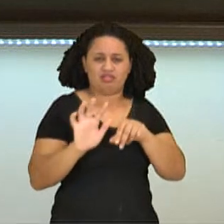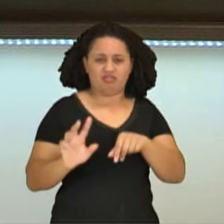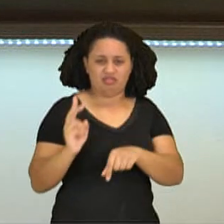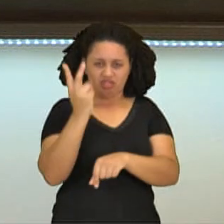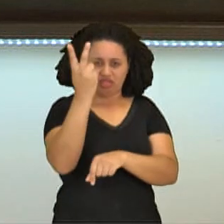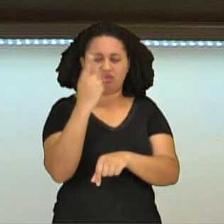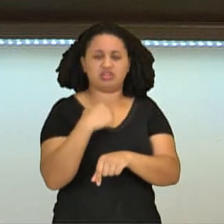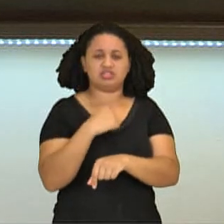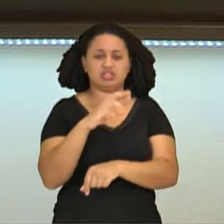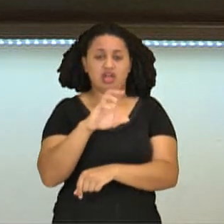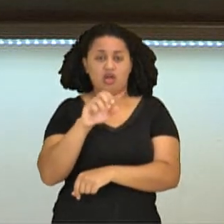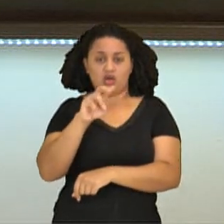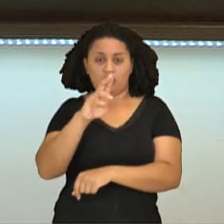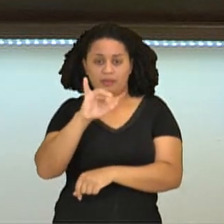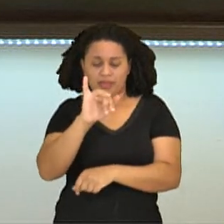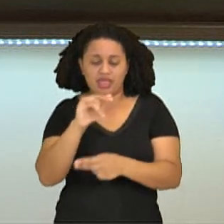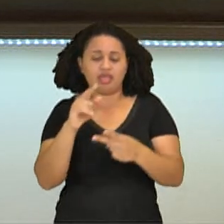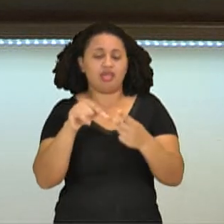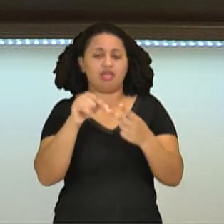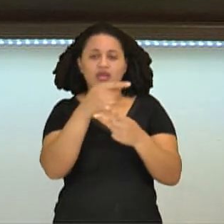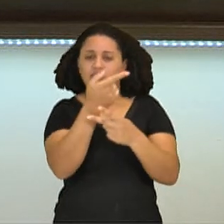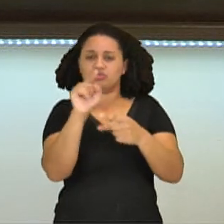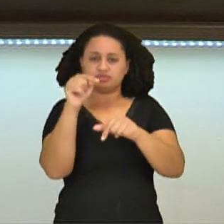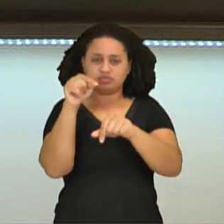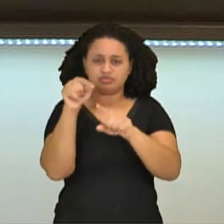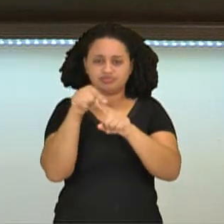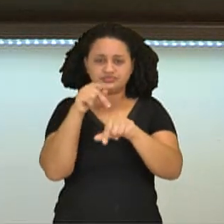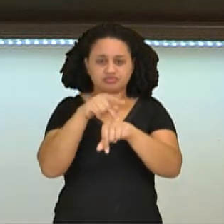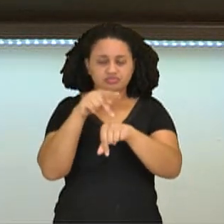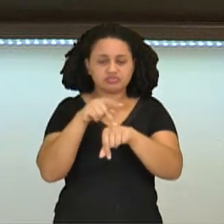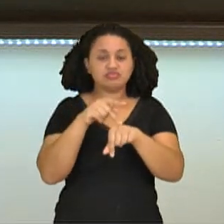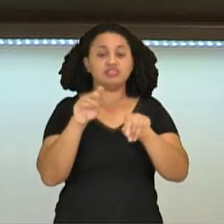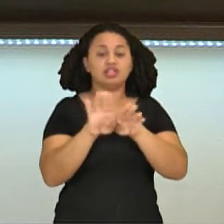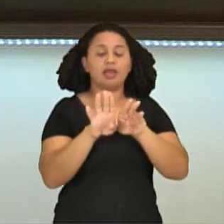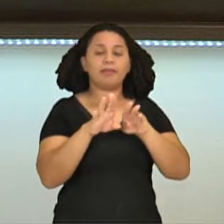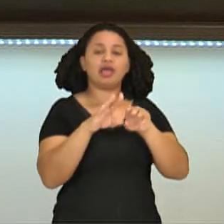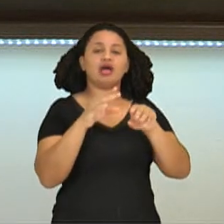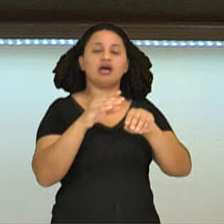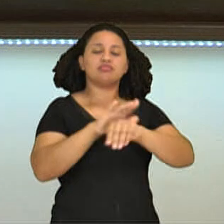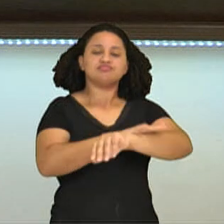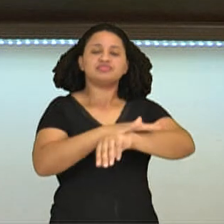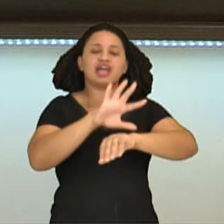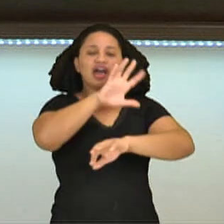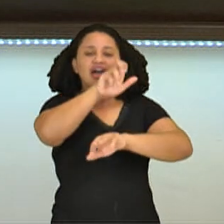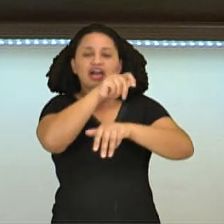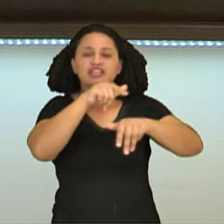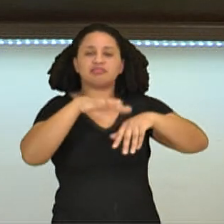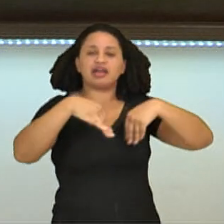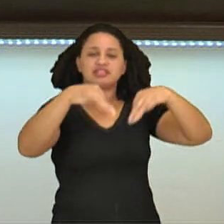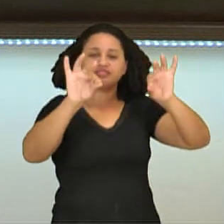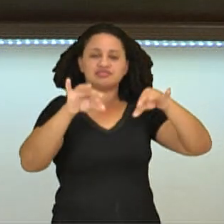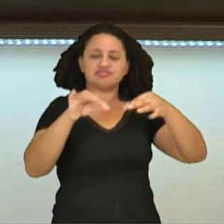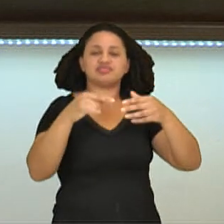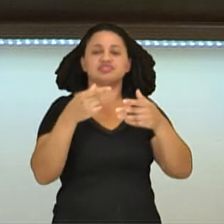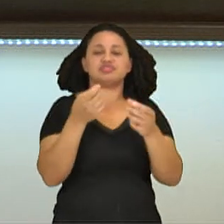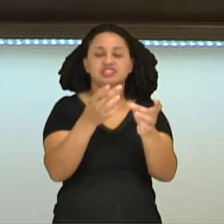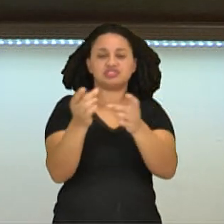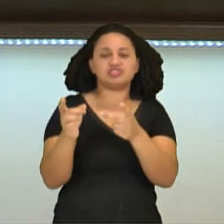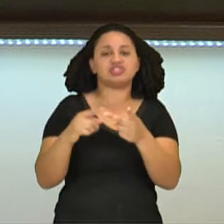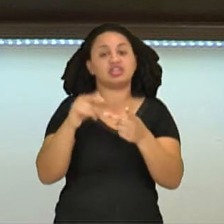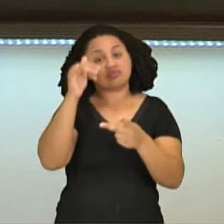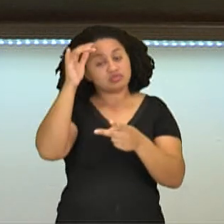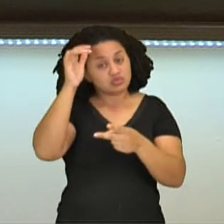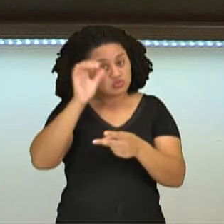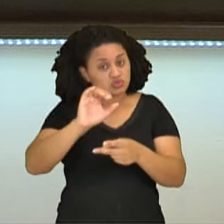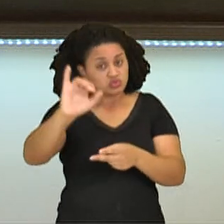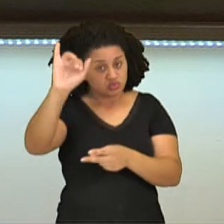rubi. Outros tipos de vendas de produtos, como peles de animais, chifres de elefante, como é que é o nome? Marfim, também